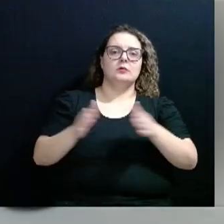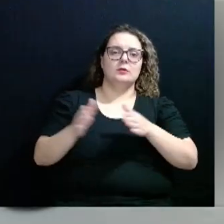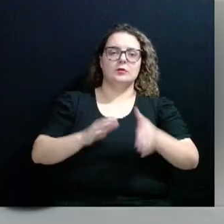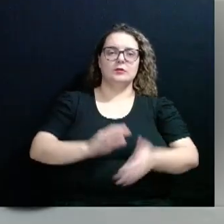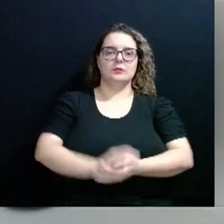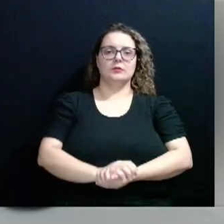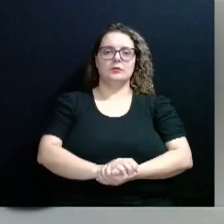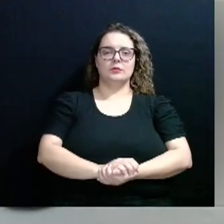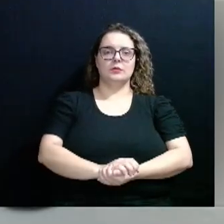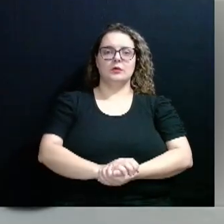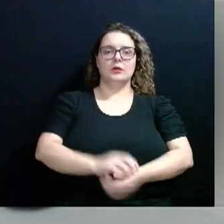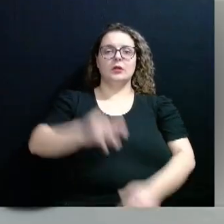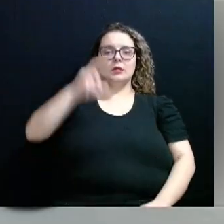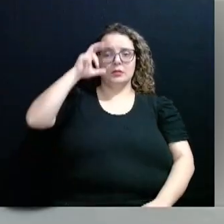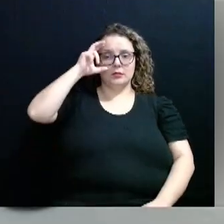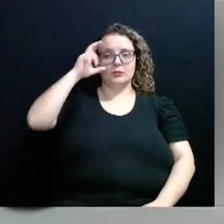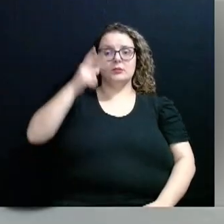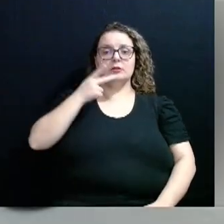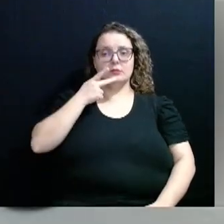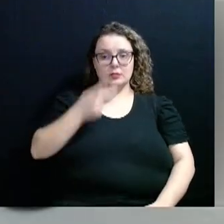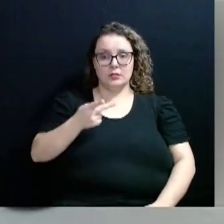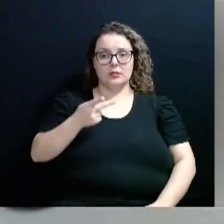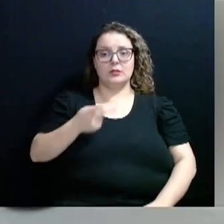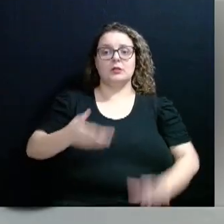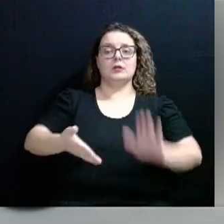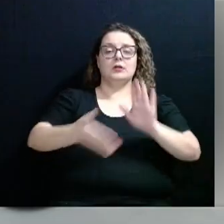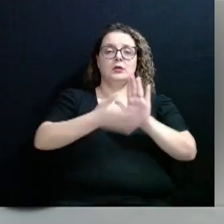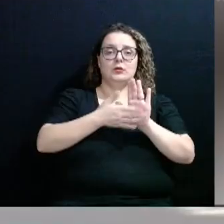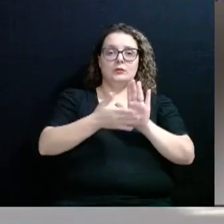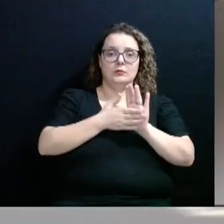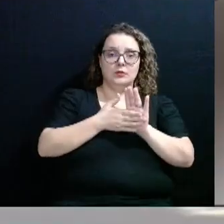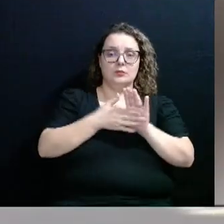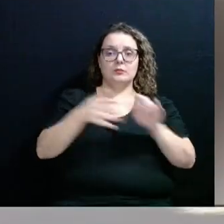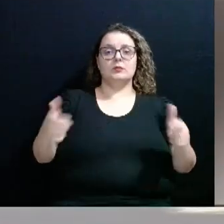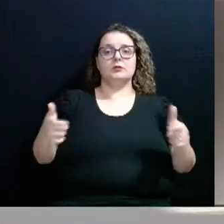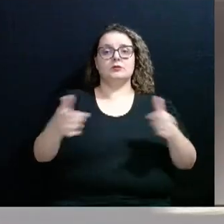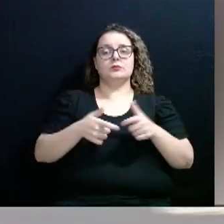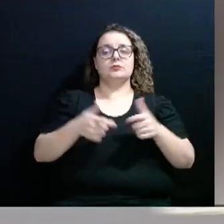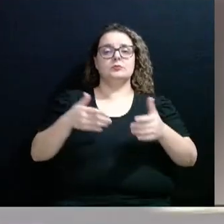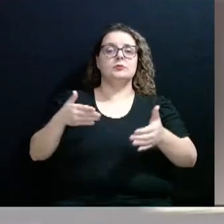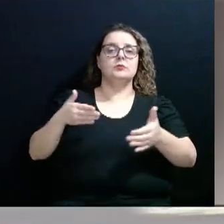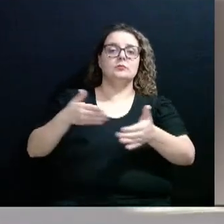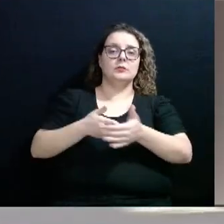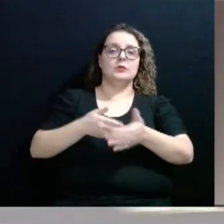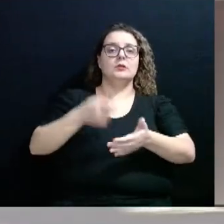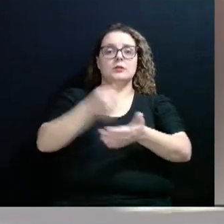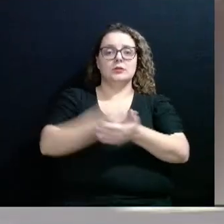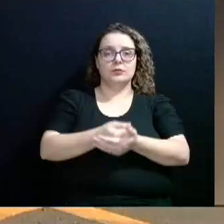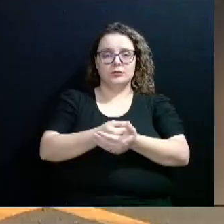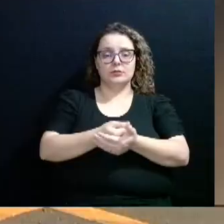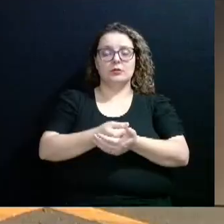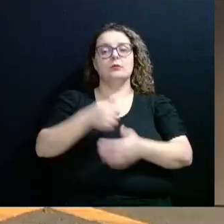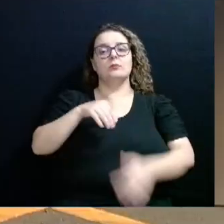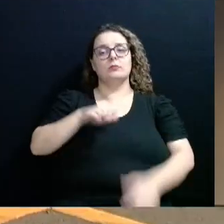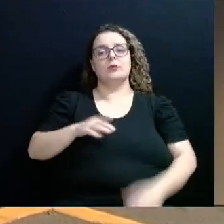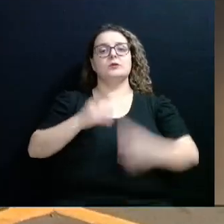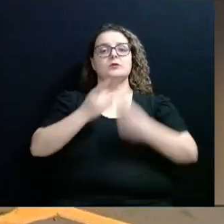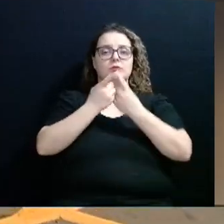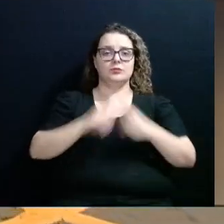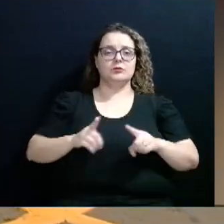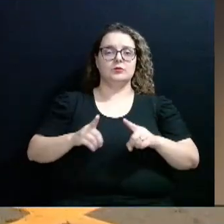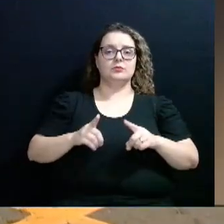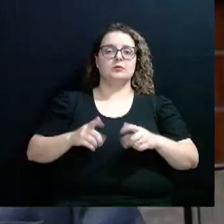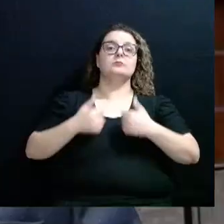Camelot enfatiza que a proposta busca reduzir barreiras e garantir mais dignidade no transporte público